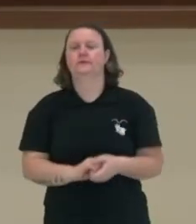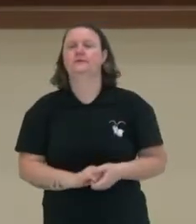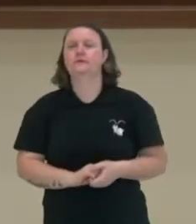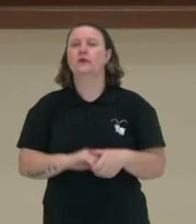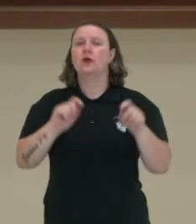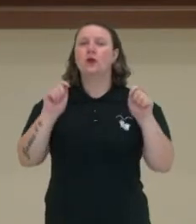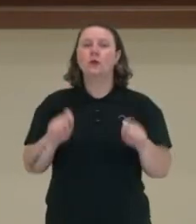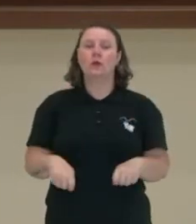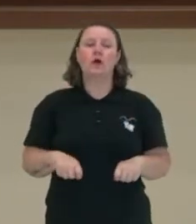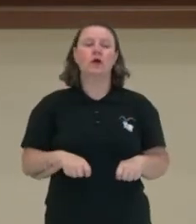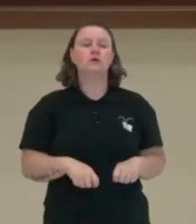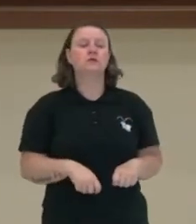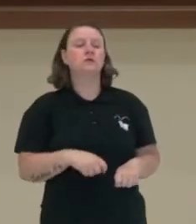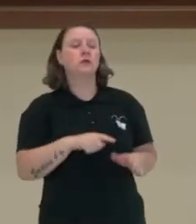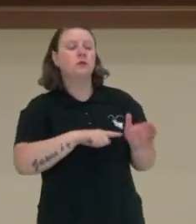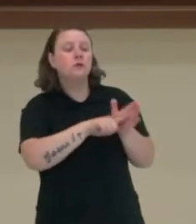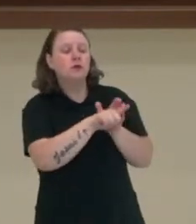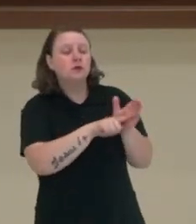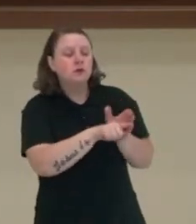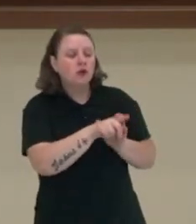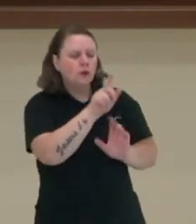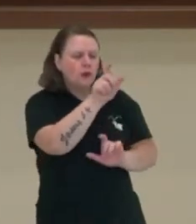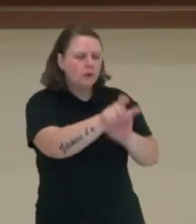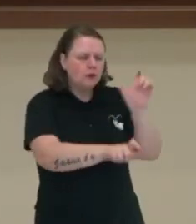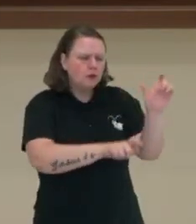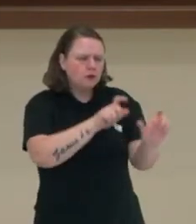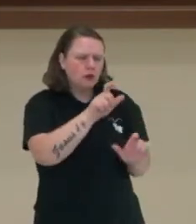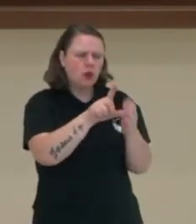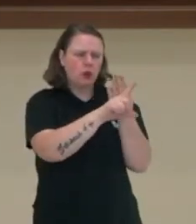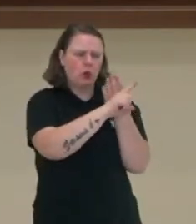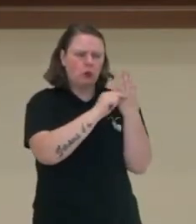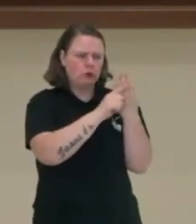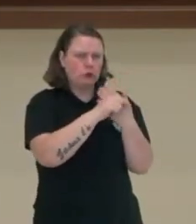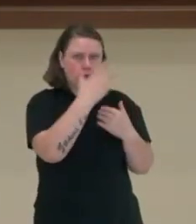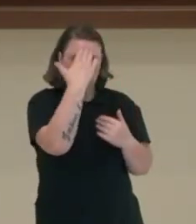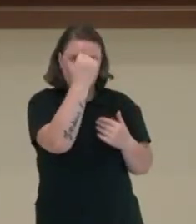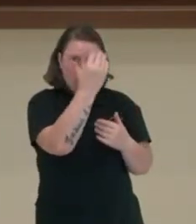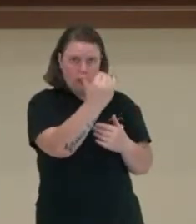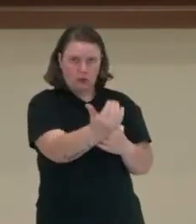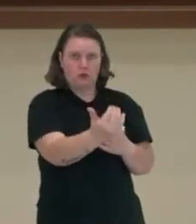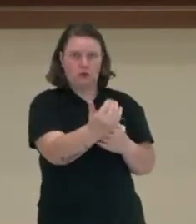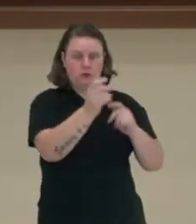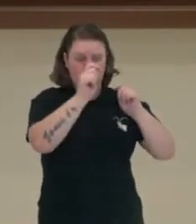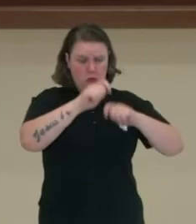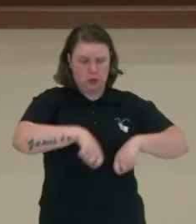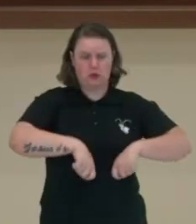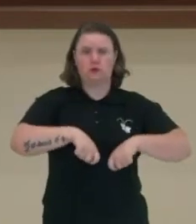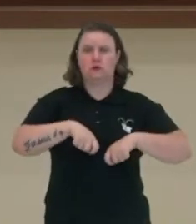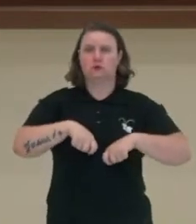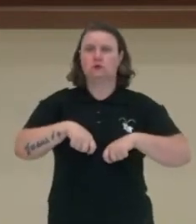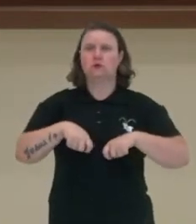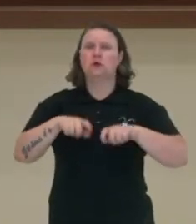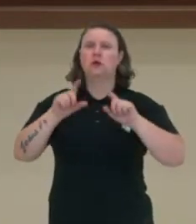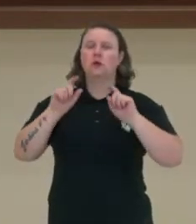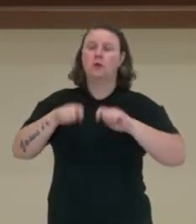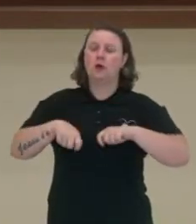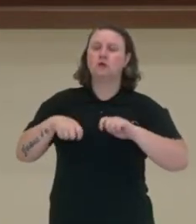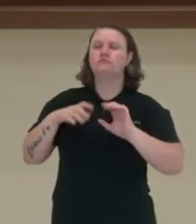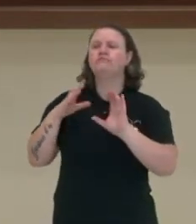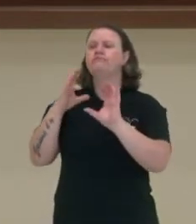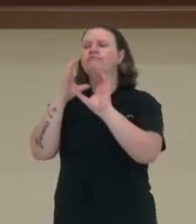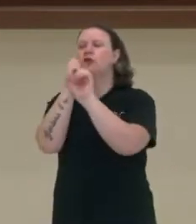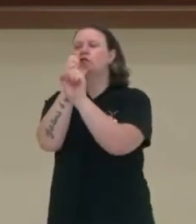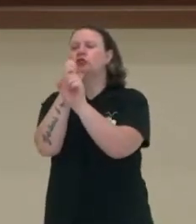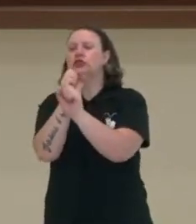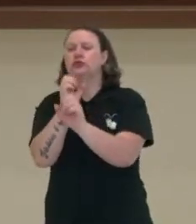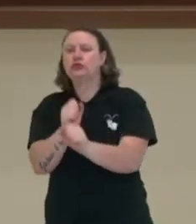autoridade, quando ele pega um especialista, alguém renomado no assunto. Poderia ser um argumento estatístico, com base ao